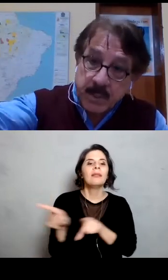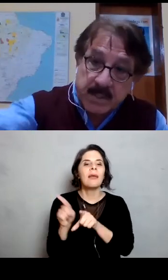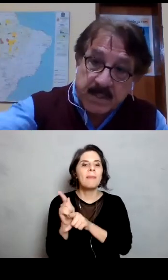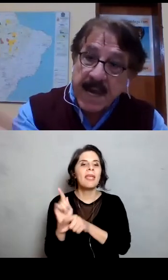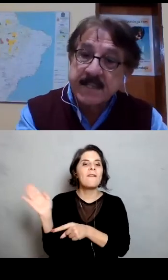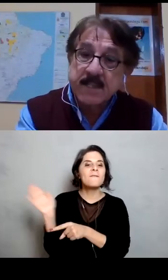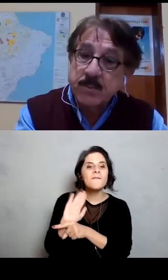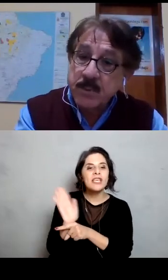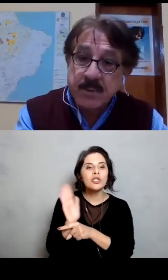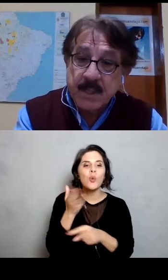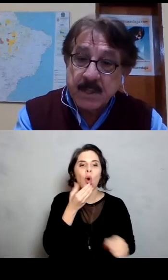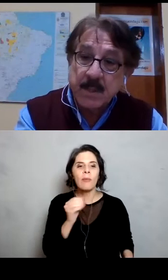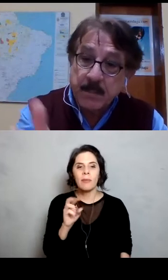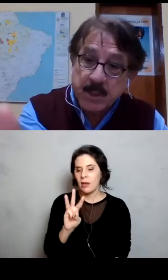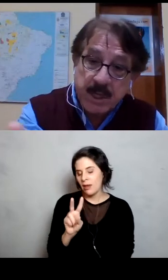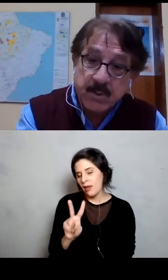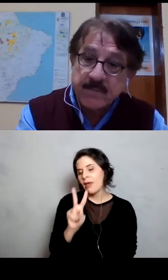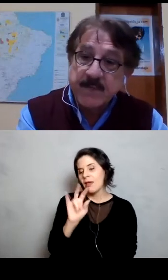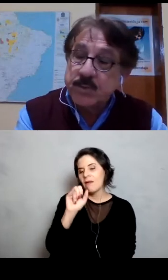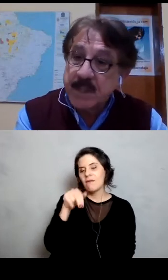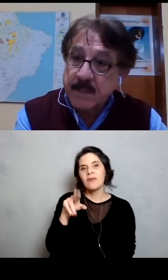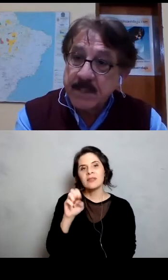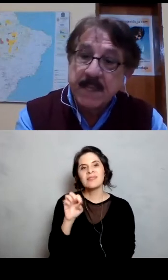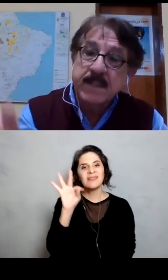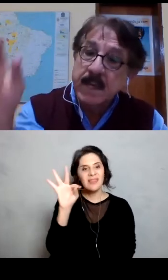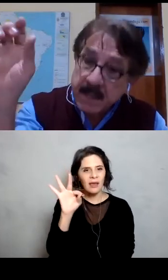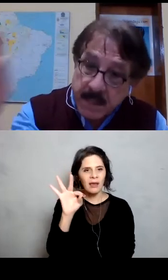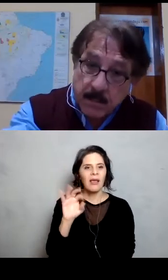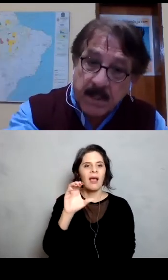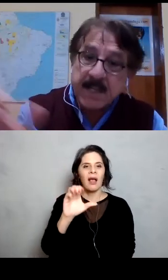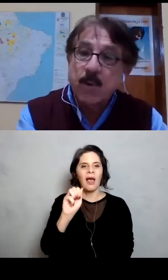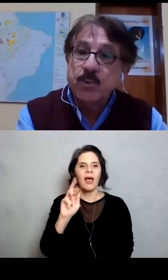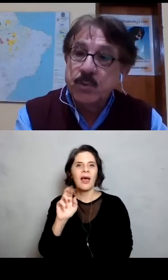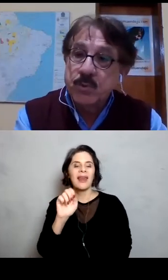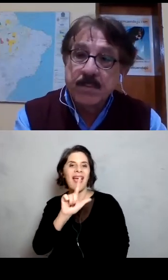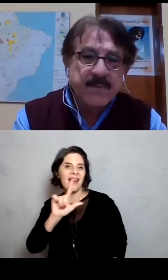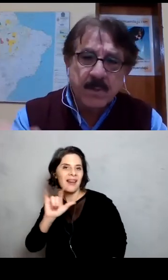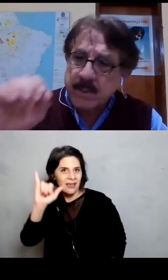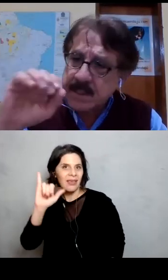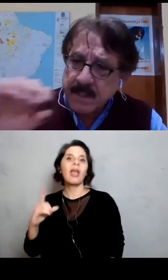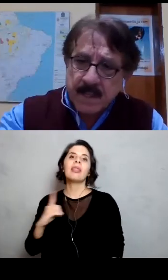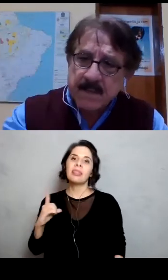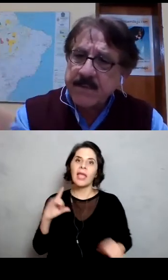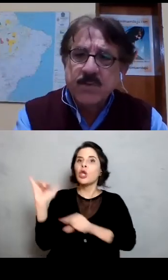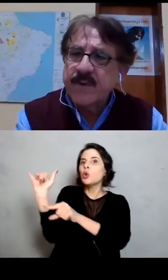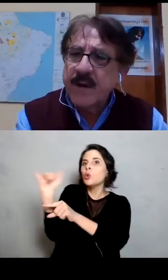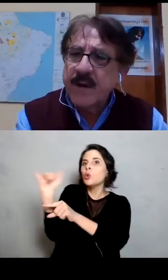soprou, depois fez a mulher de uma costela e tal. Os povos indígenas dão risada disso, porque eles não participam dessa cultura, eles não